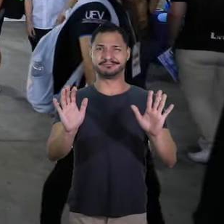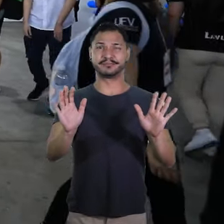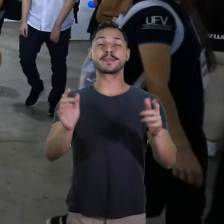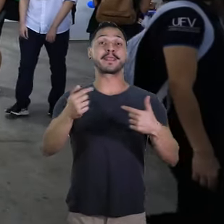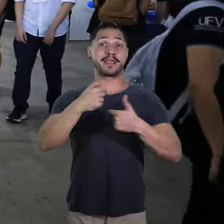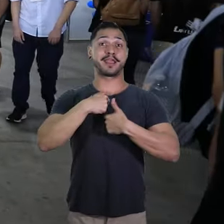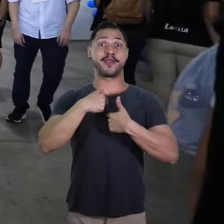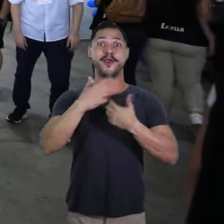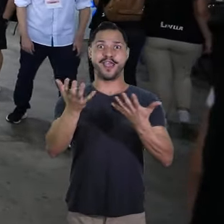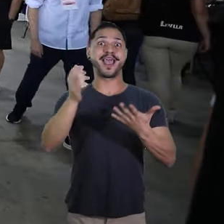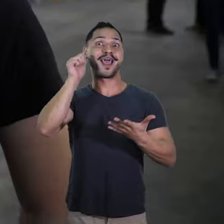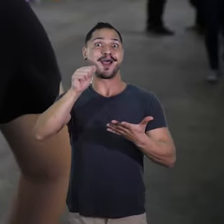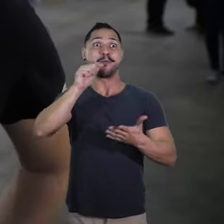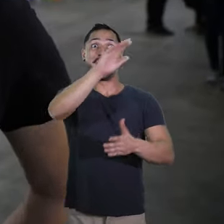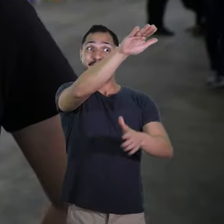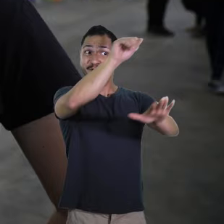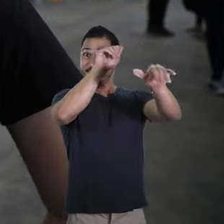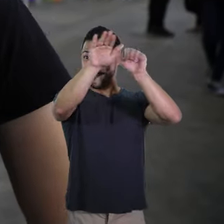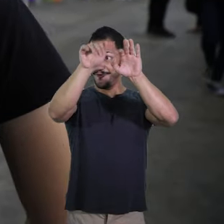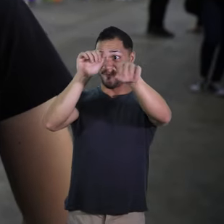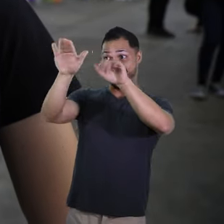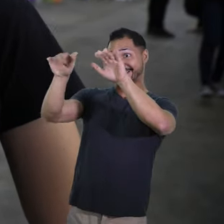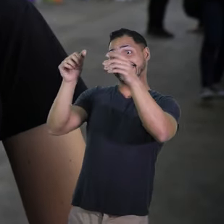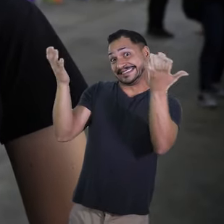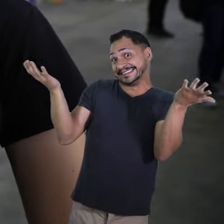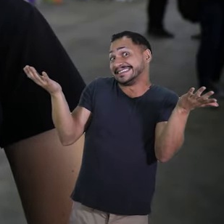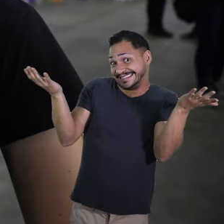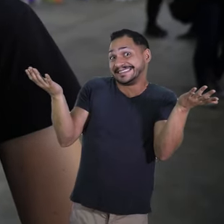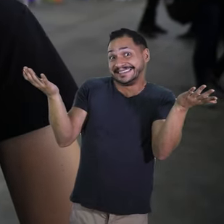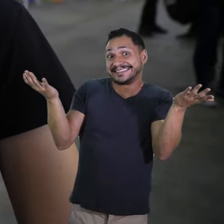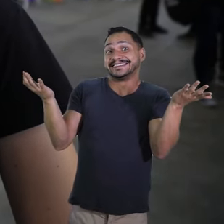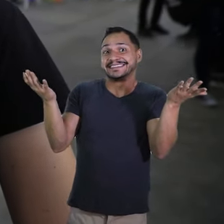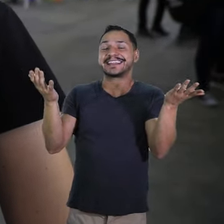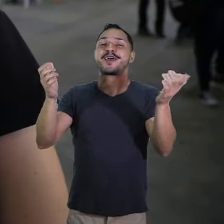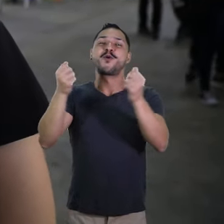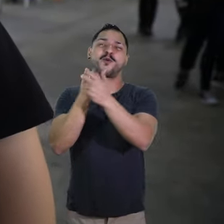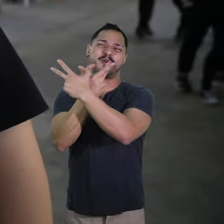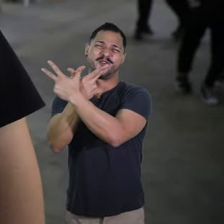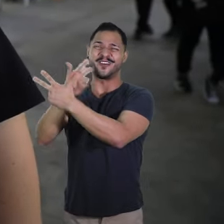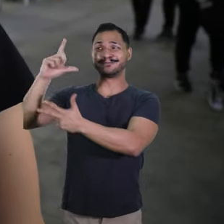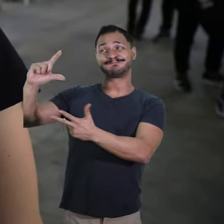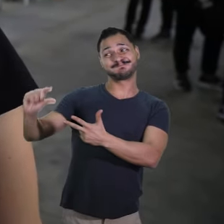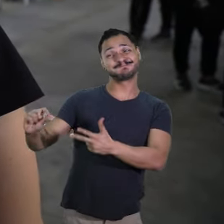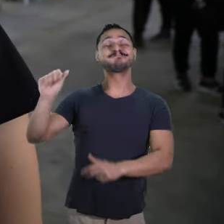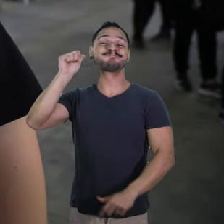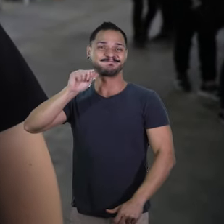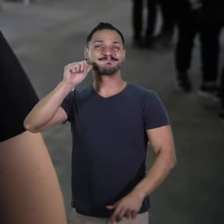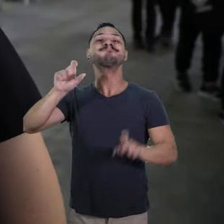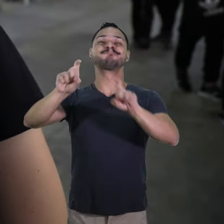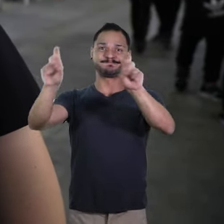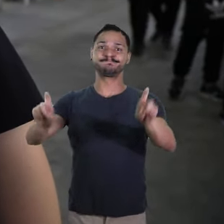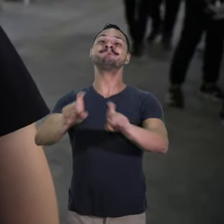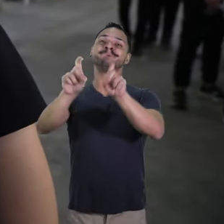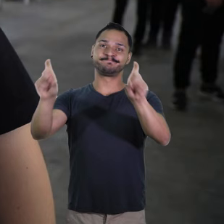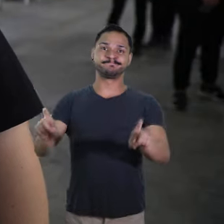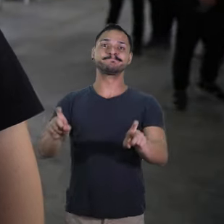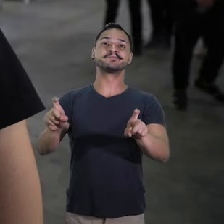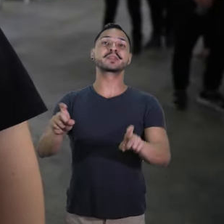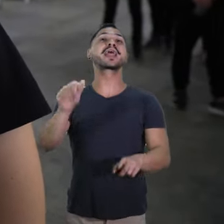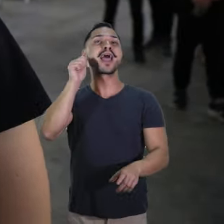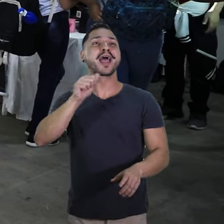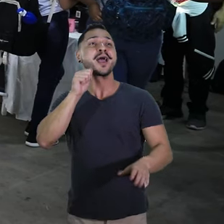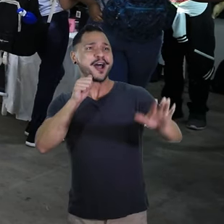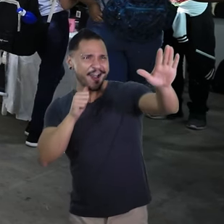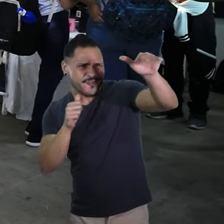por ser uma área que parece ser difícil. Eu, em específico, quero chamar mais mulher para o curso. Vou ter que admitir, porque a UFV ainda está com muita pouca mulher no curso de